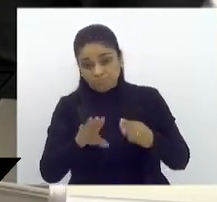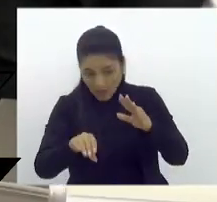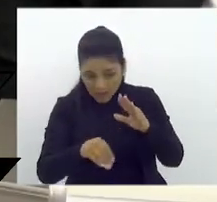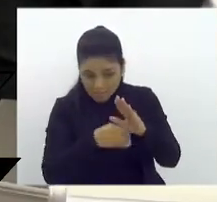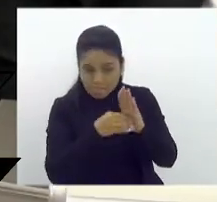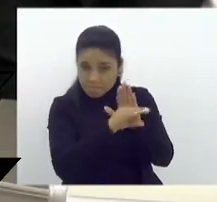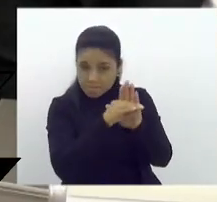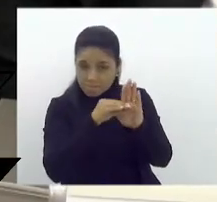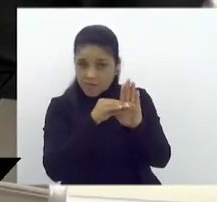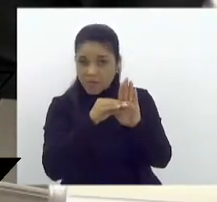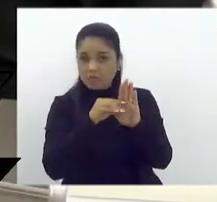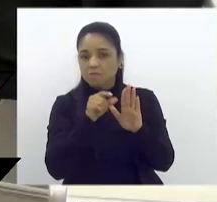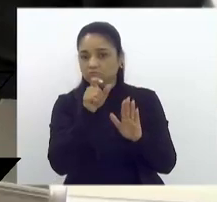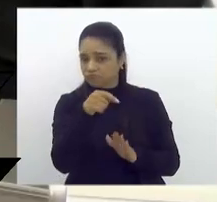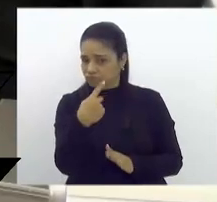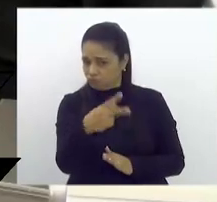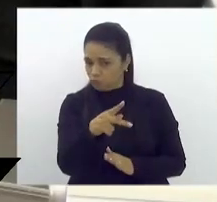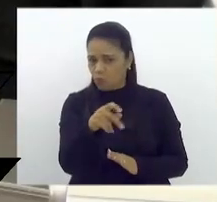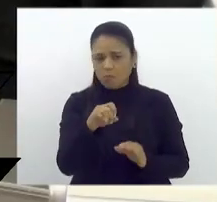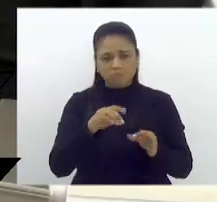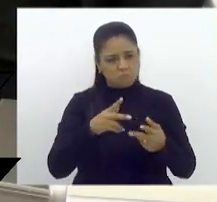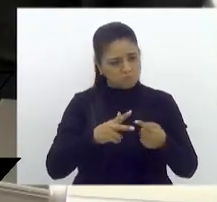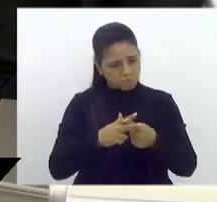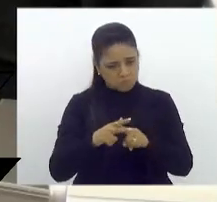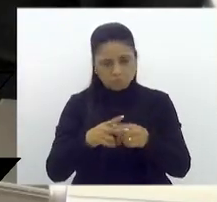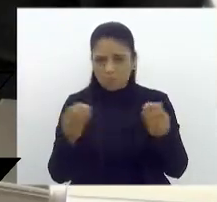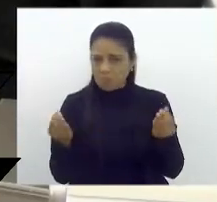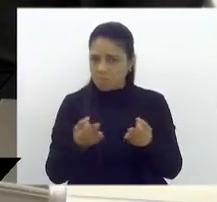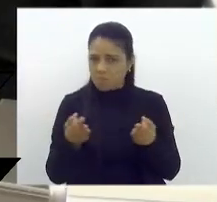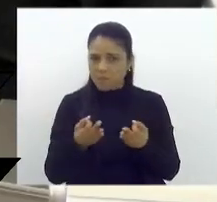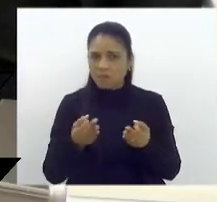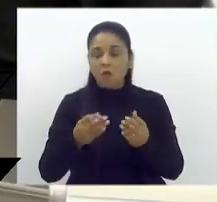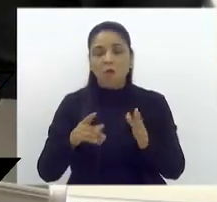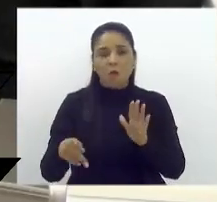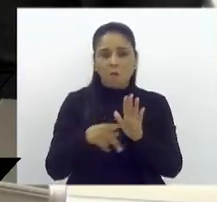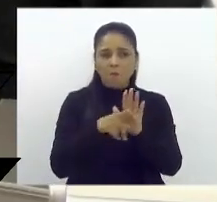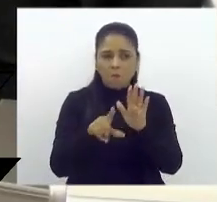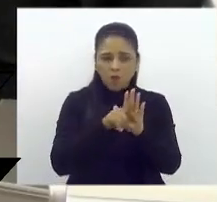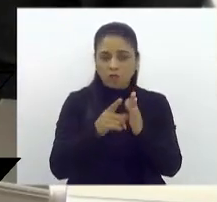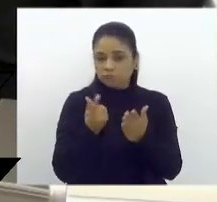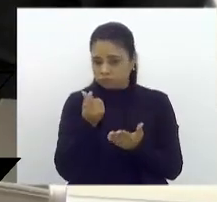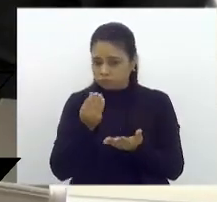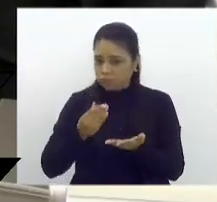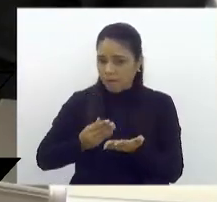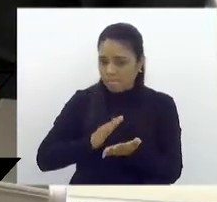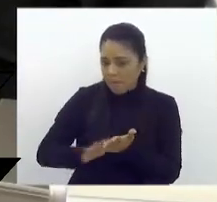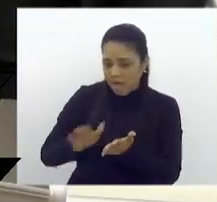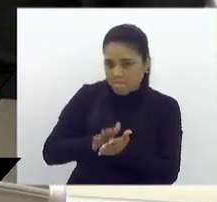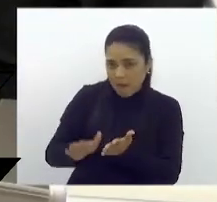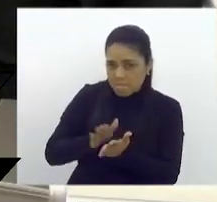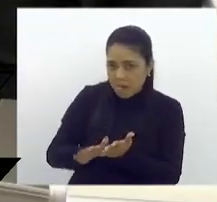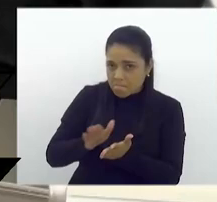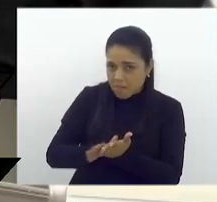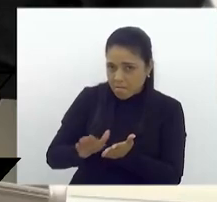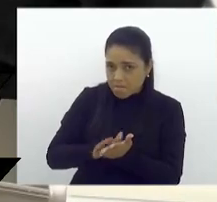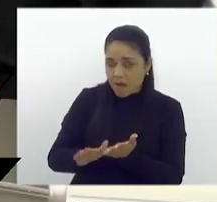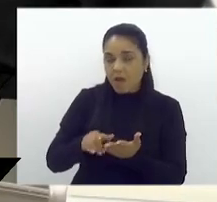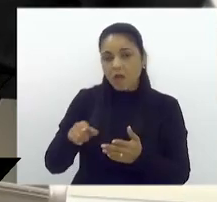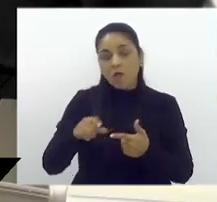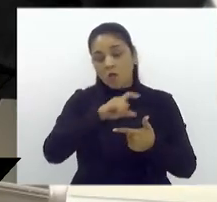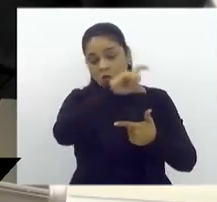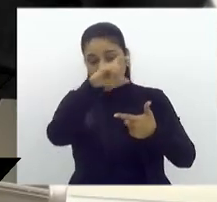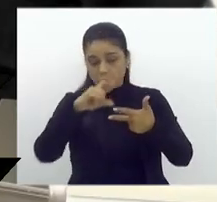Vossa Excelência corrige com precisão, porque é um projeto que cria despesa, o que é uma prerrogativa do Poder Executivo,